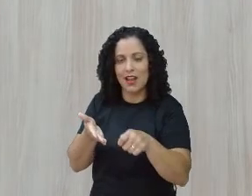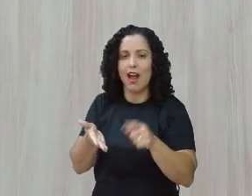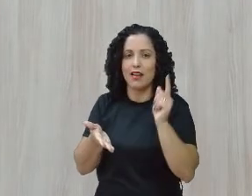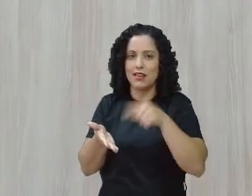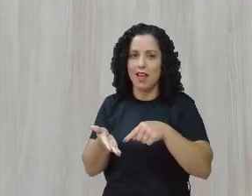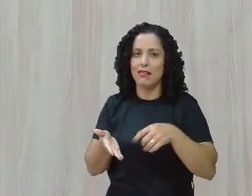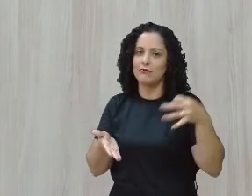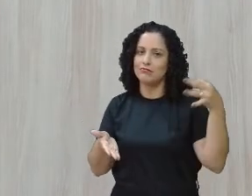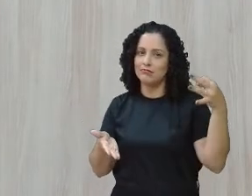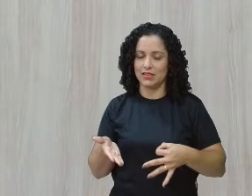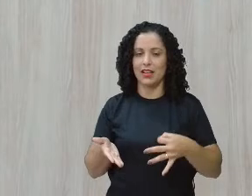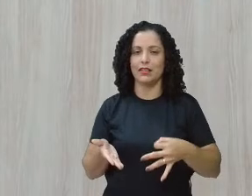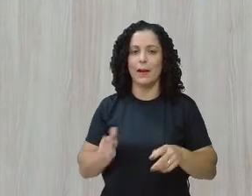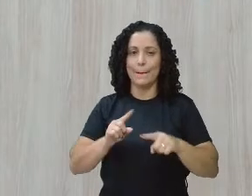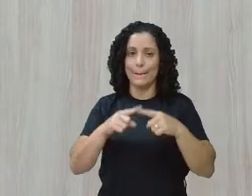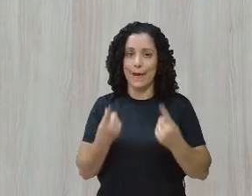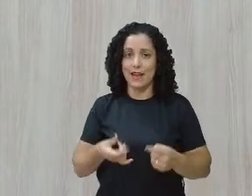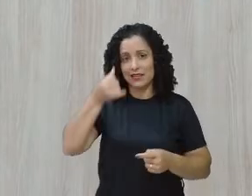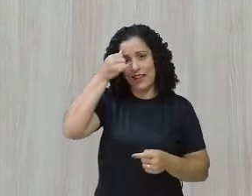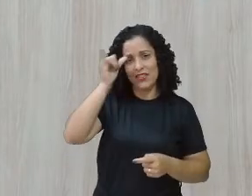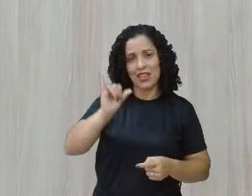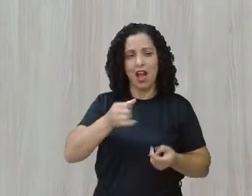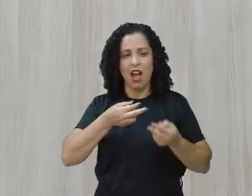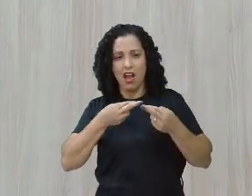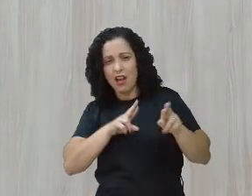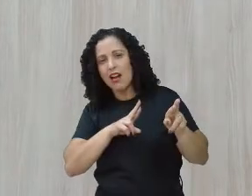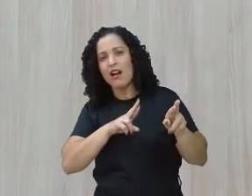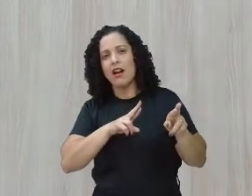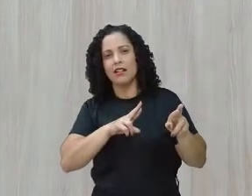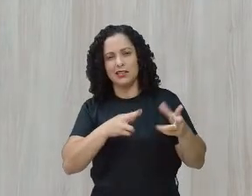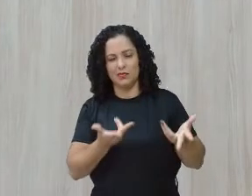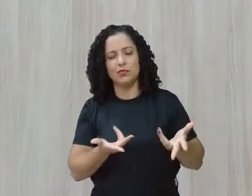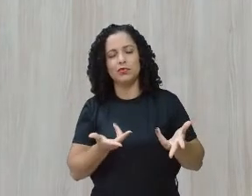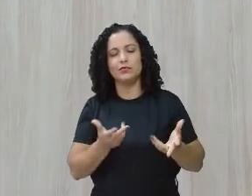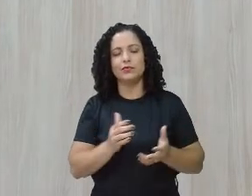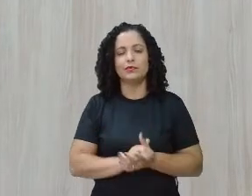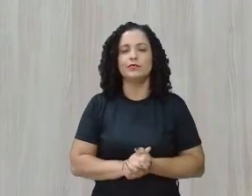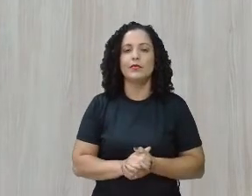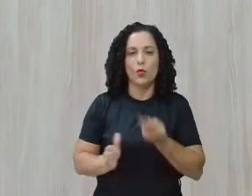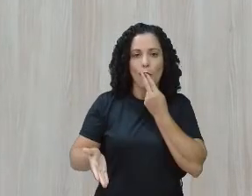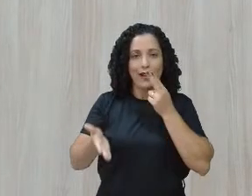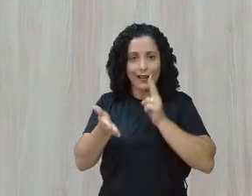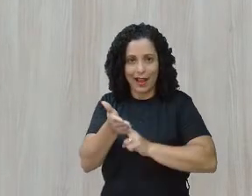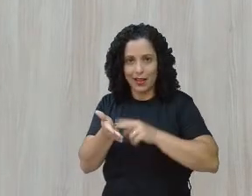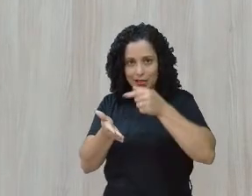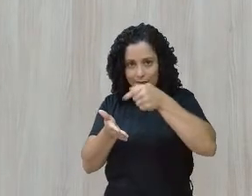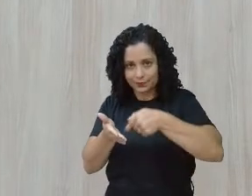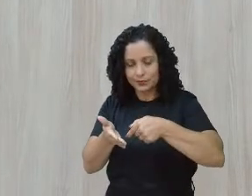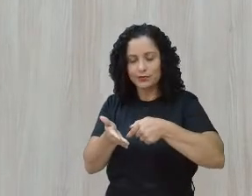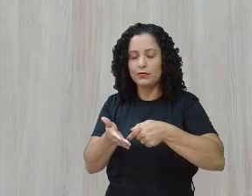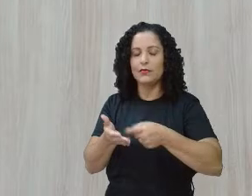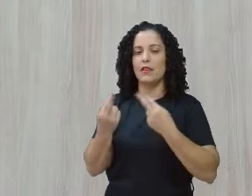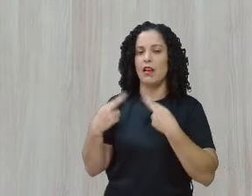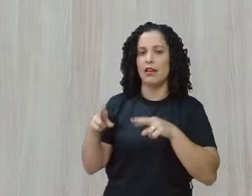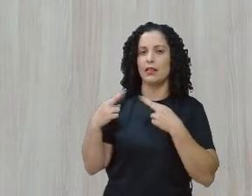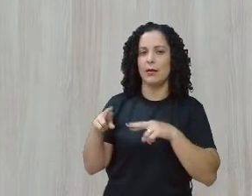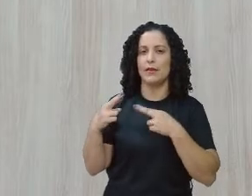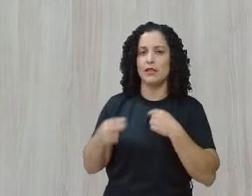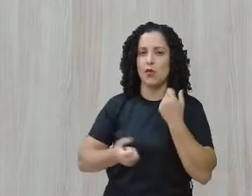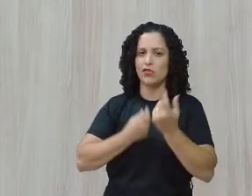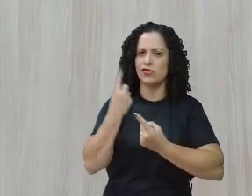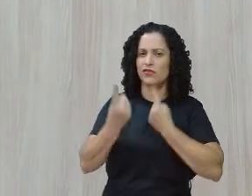sem ser ofensiva, tá certo? Quando a gente faz uma carta de reclamação, é normal que os humores